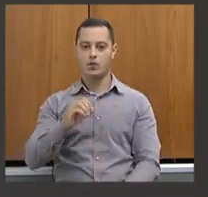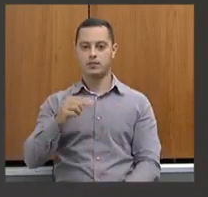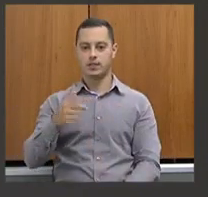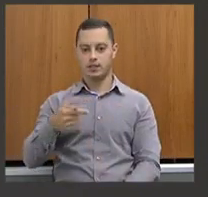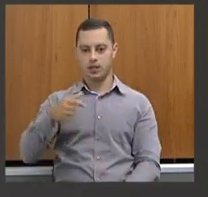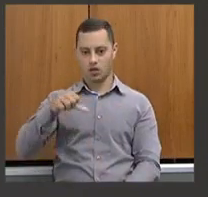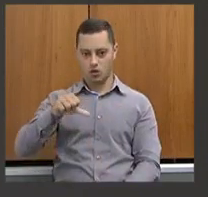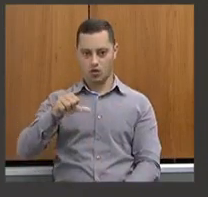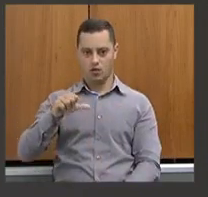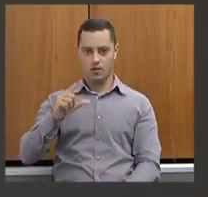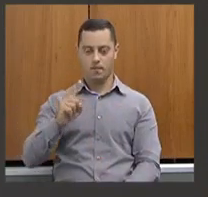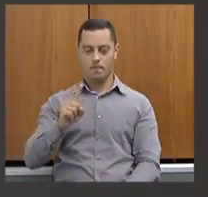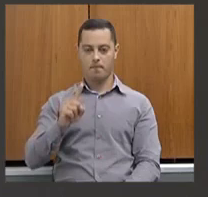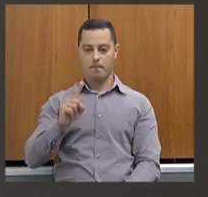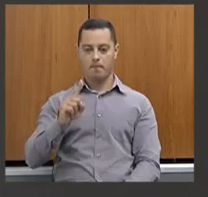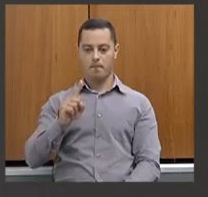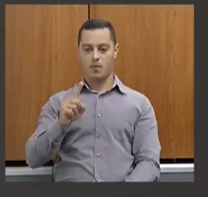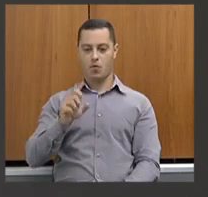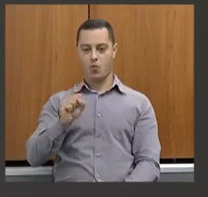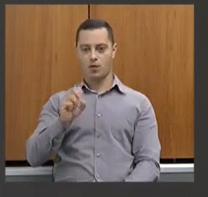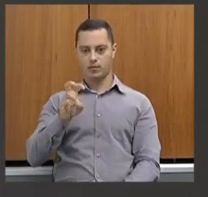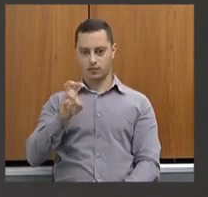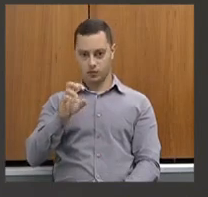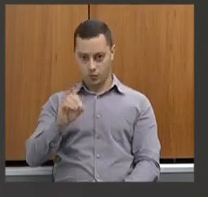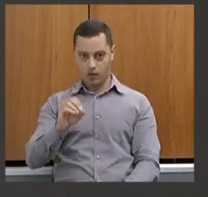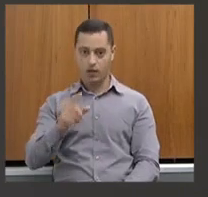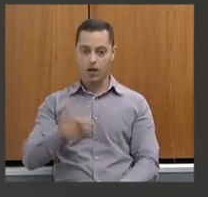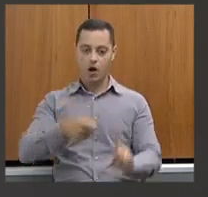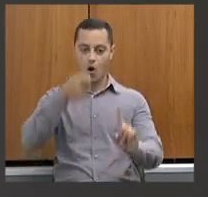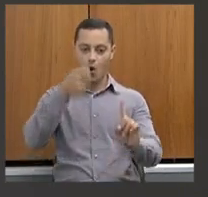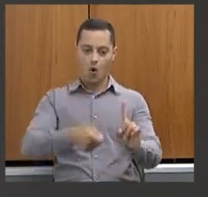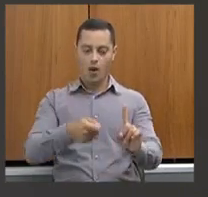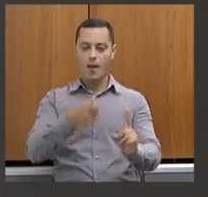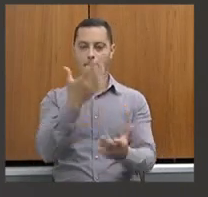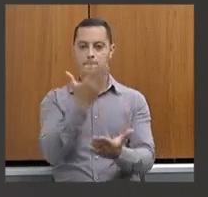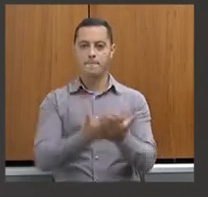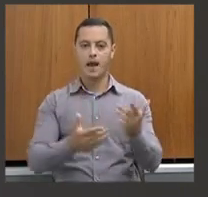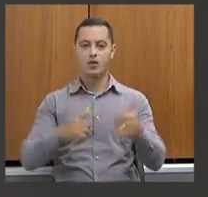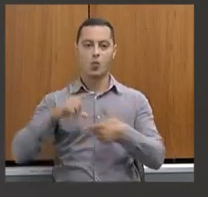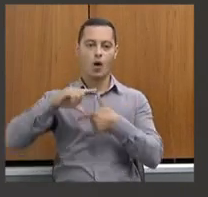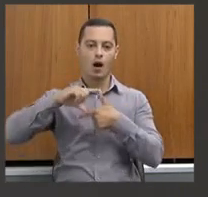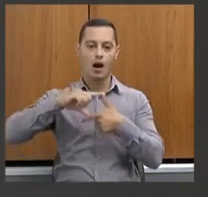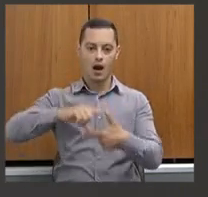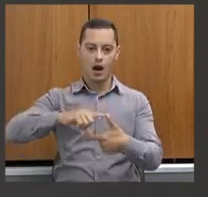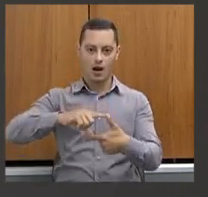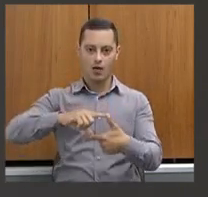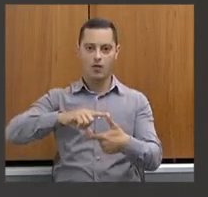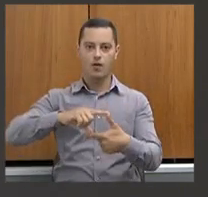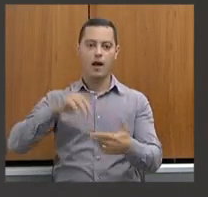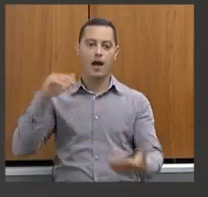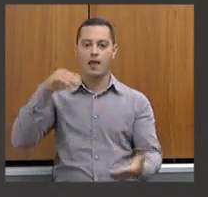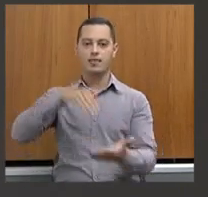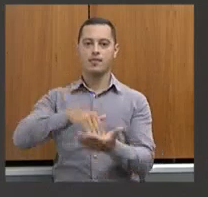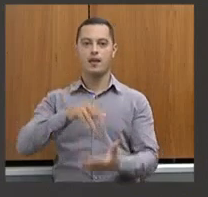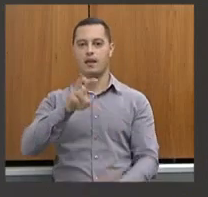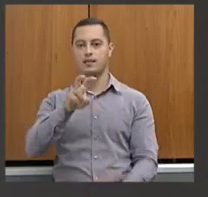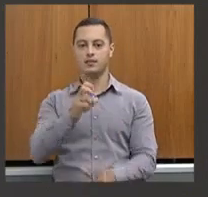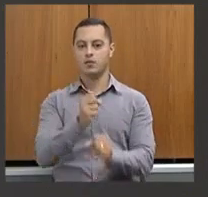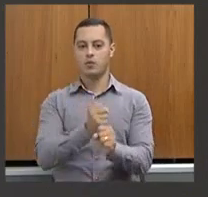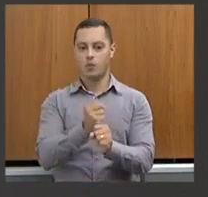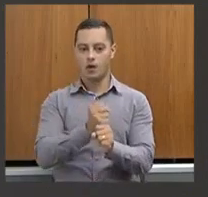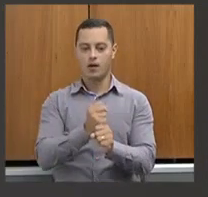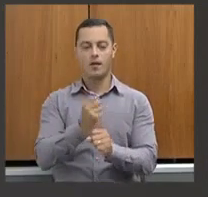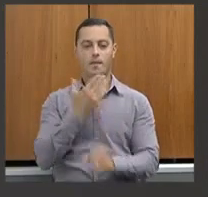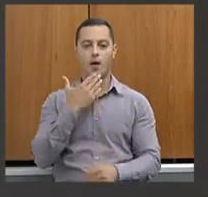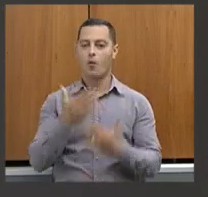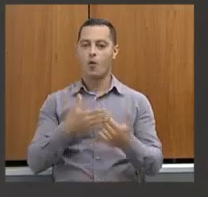1950 e ao final condená-lo a pena de perda do cargo com inabilização até cinco anos para exercício de